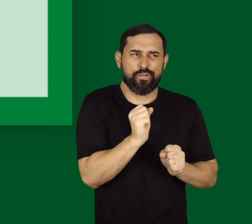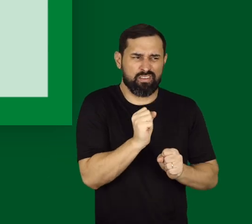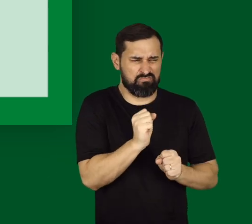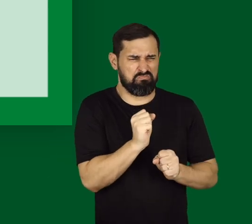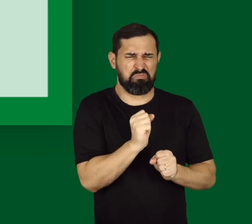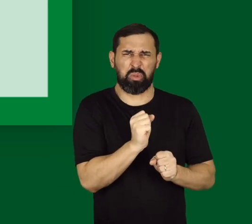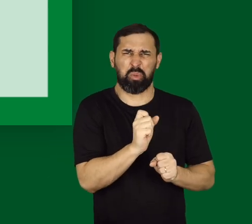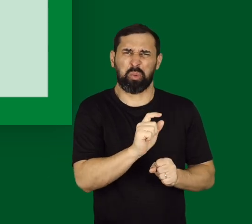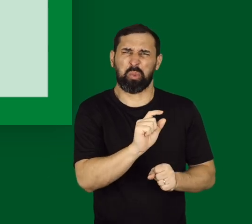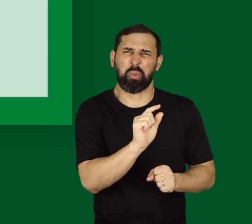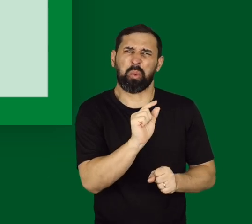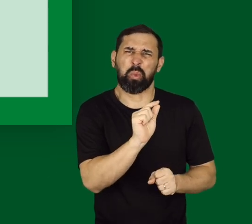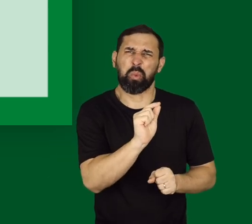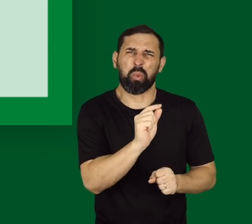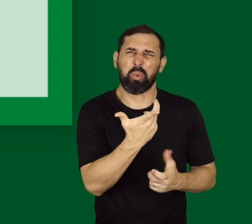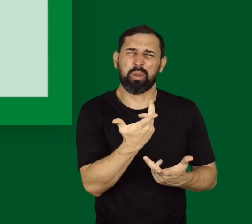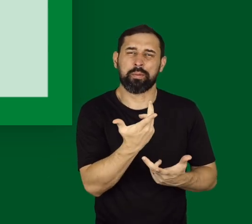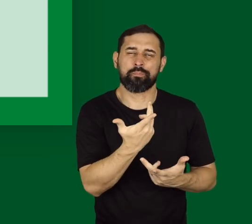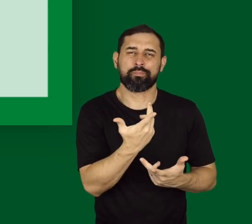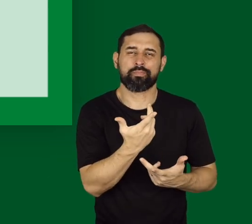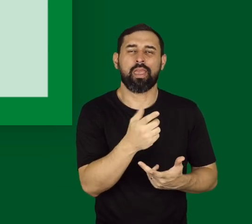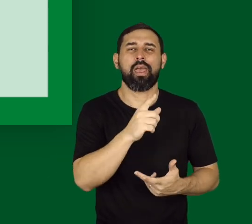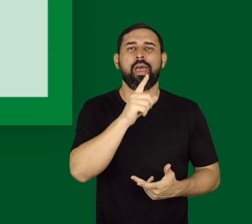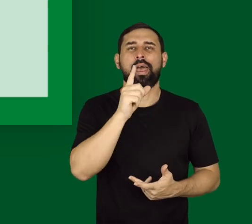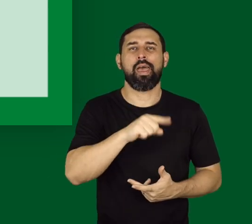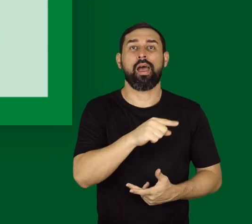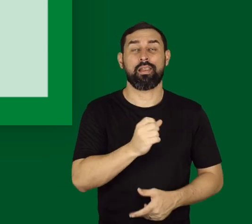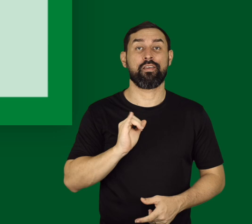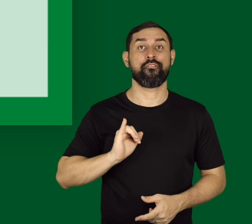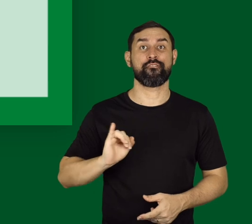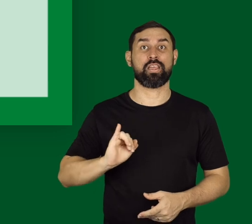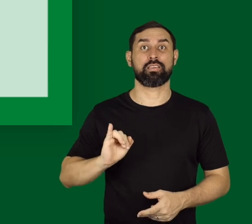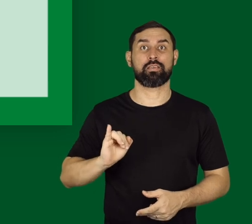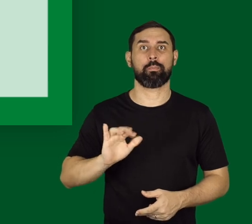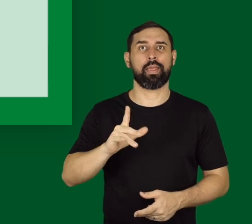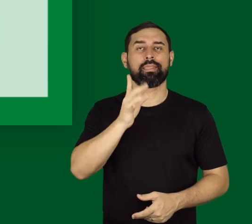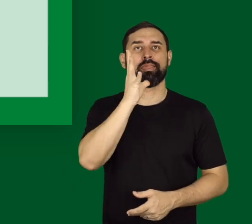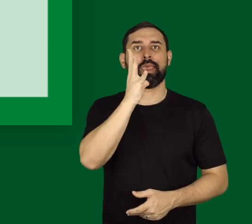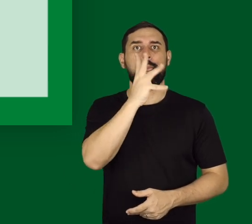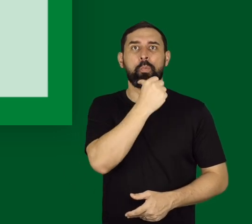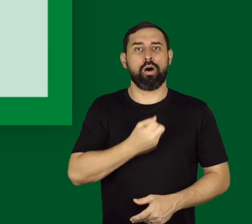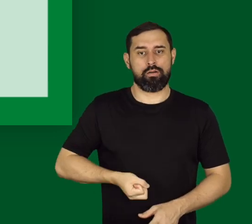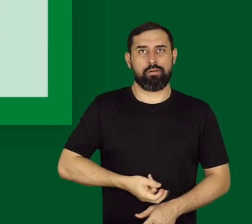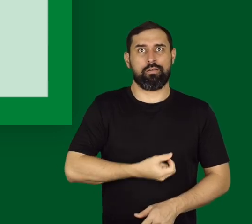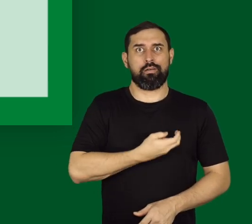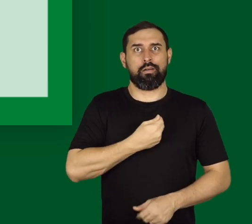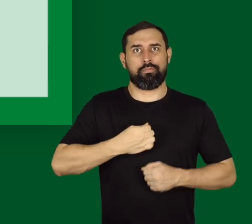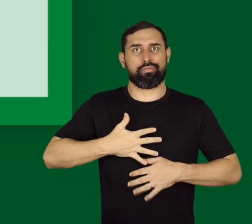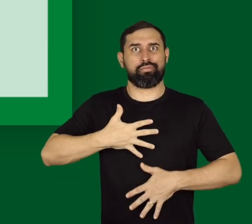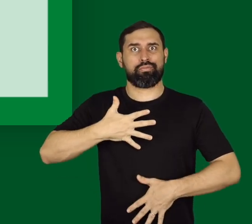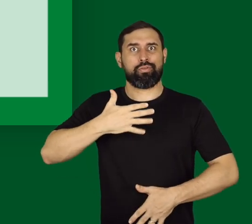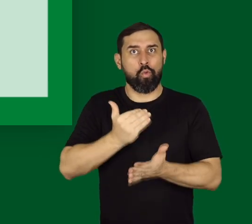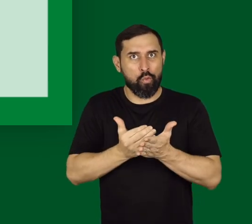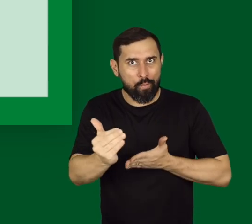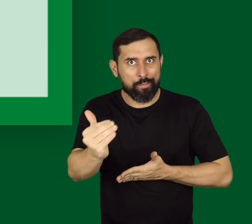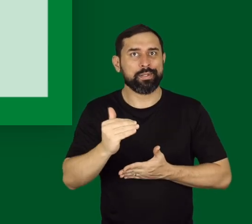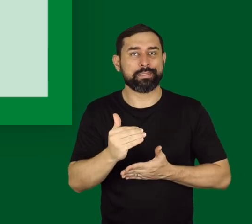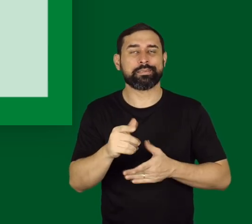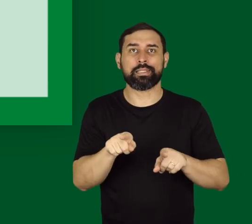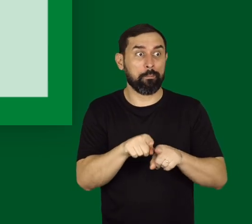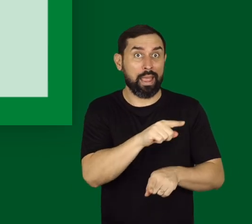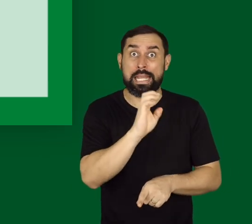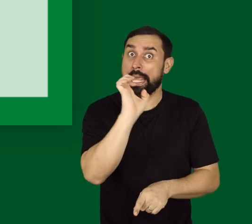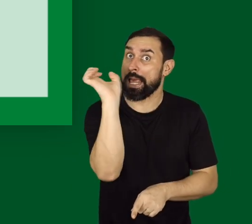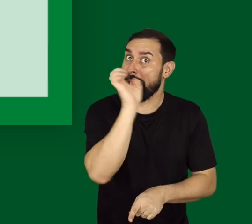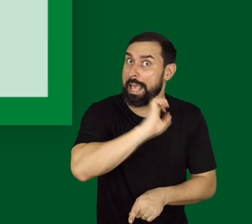quente e evolui para o choque frio, então como é que esse choque frio, como é que ele se apresenta? É um choque tardio, geralmente ele não